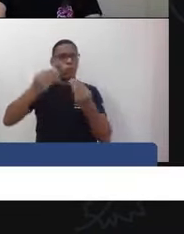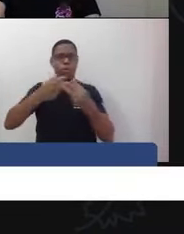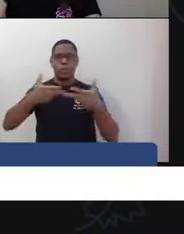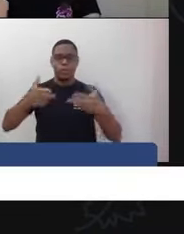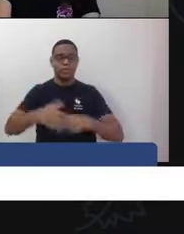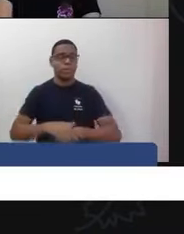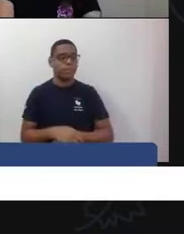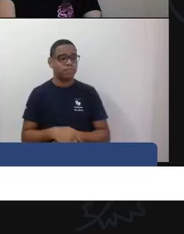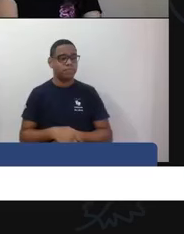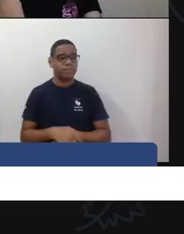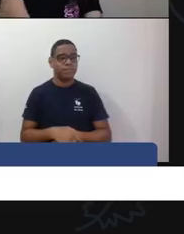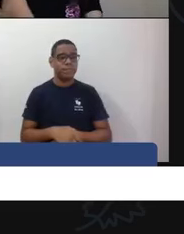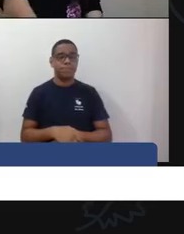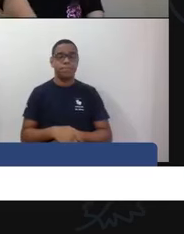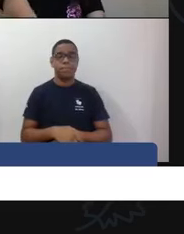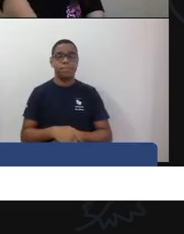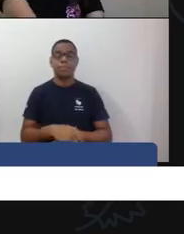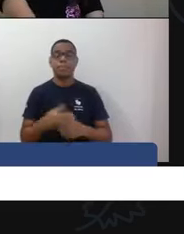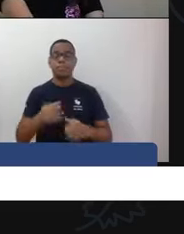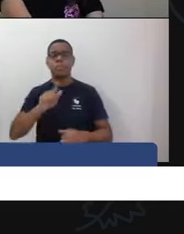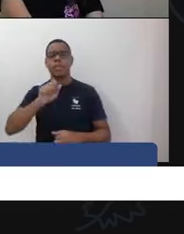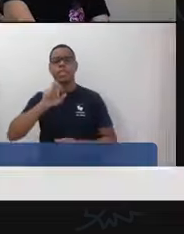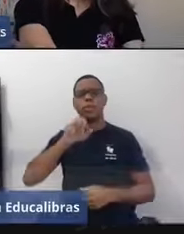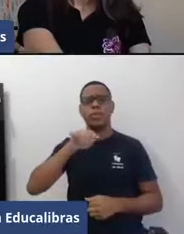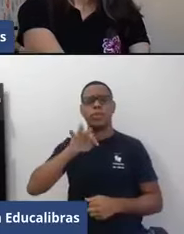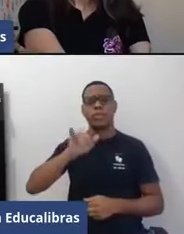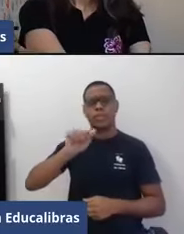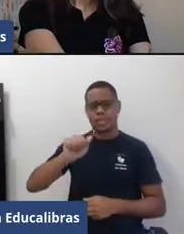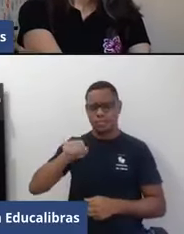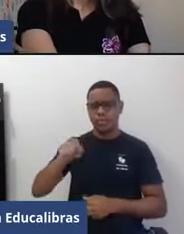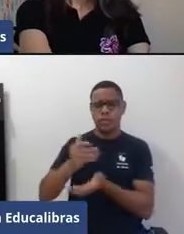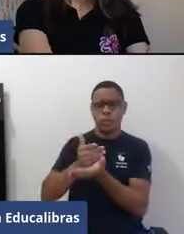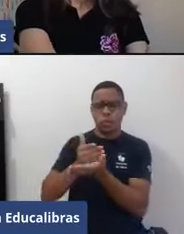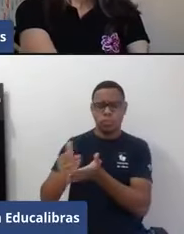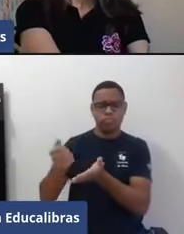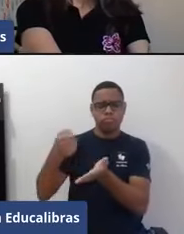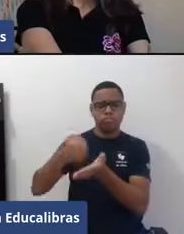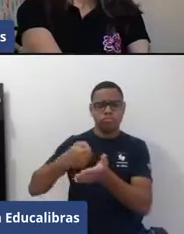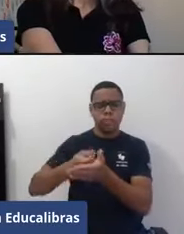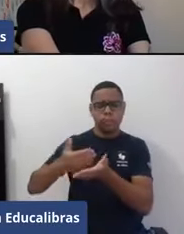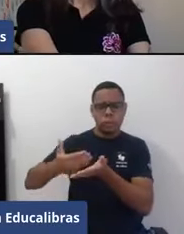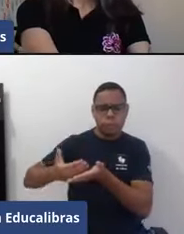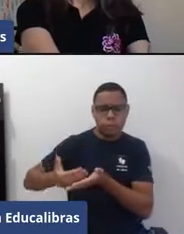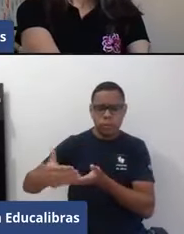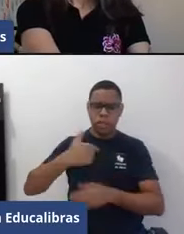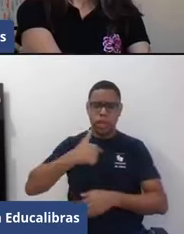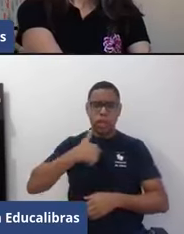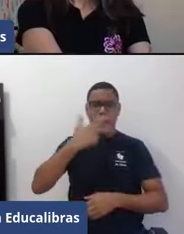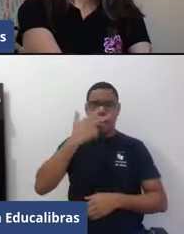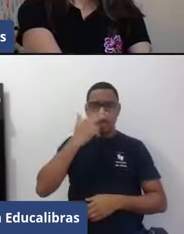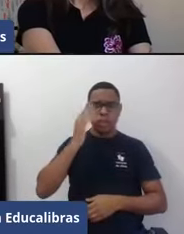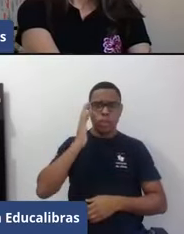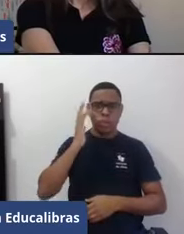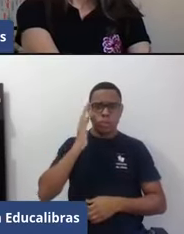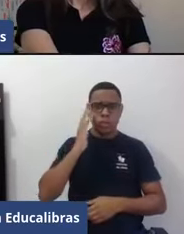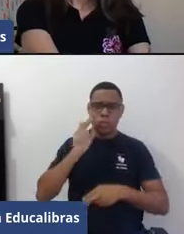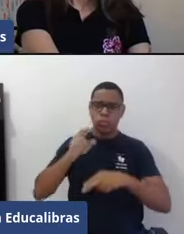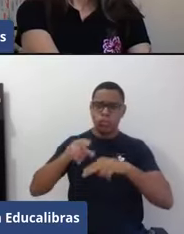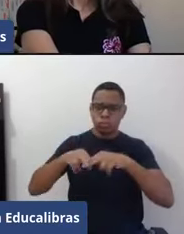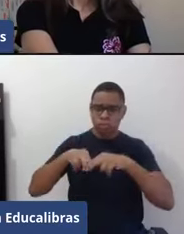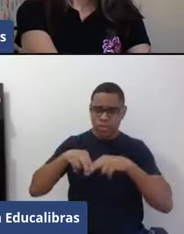Gersonita, você começou a trabalhar, ou seja, militar, imagino eu, por